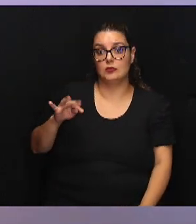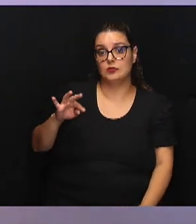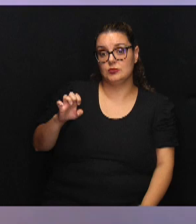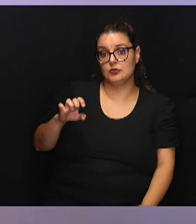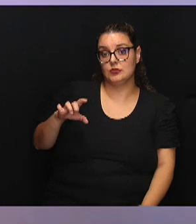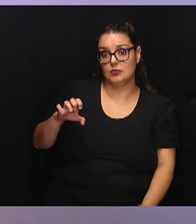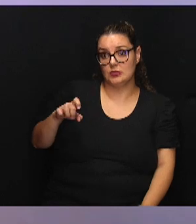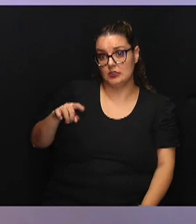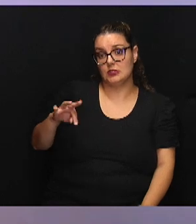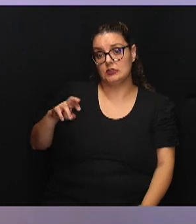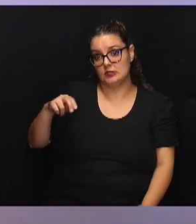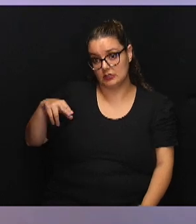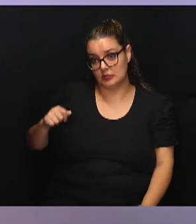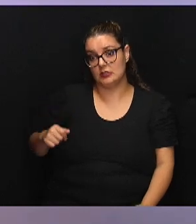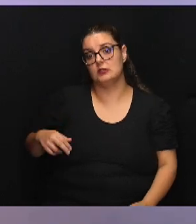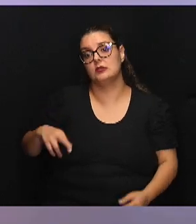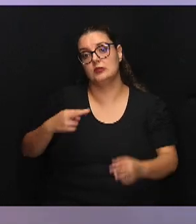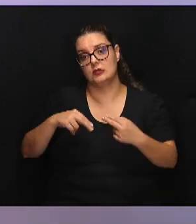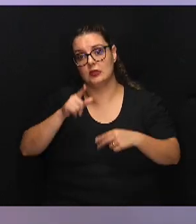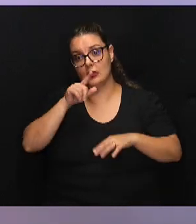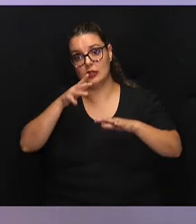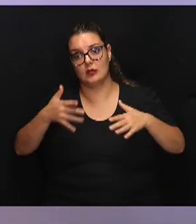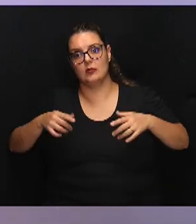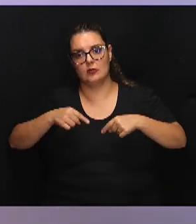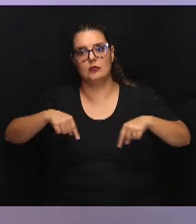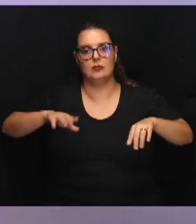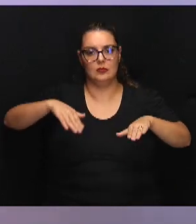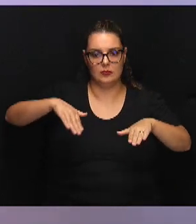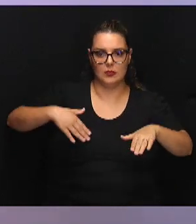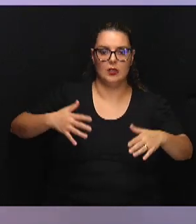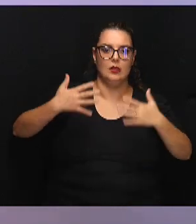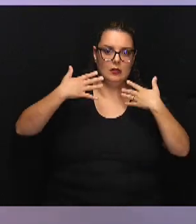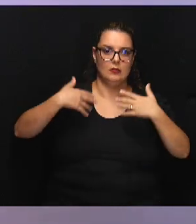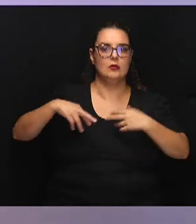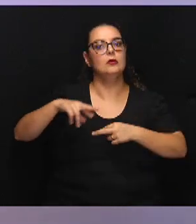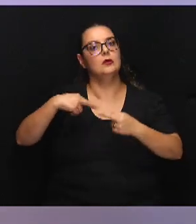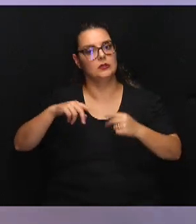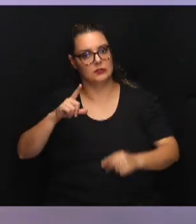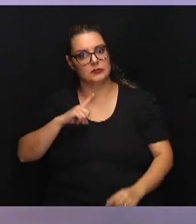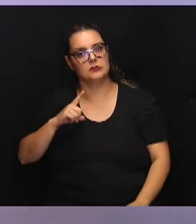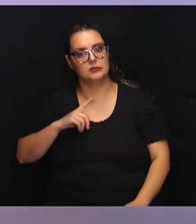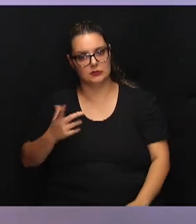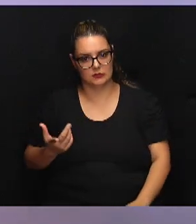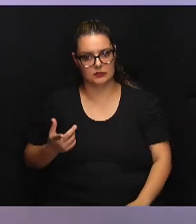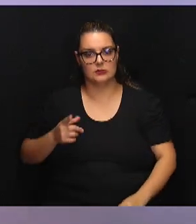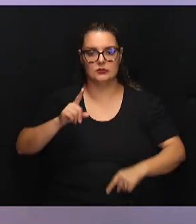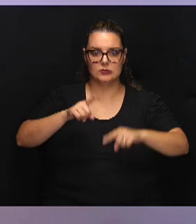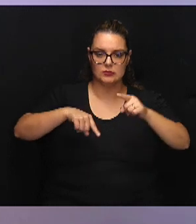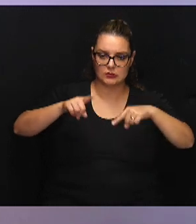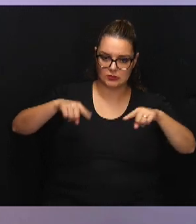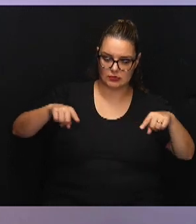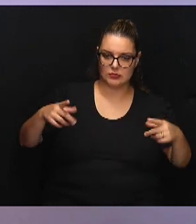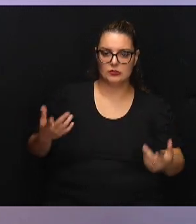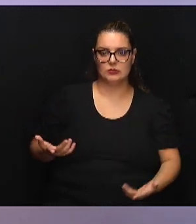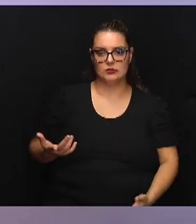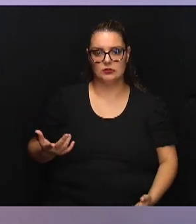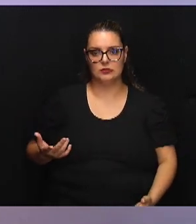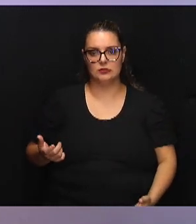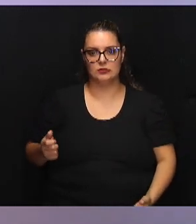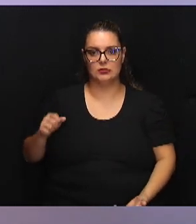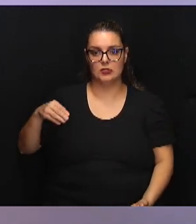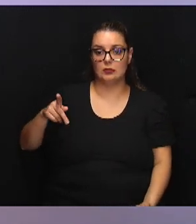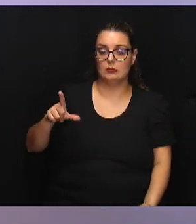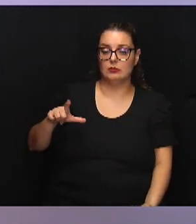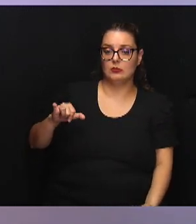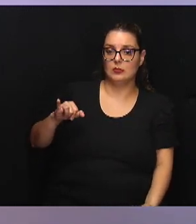aí associado a mar, piscina e calor, aí isso tem relação. Variação, né, dessa amplitude térmica